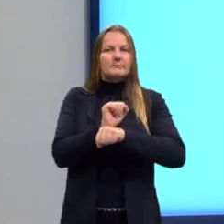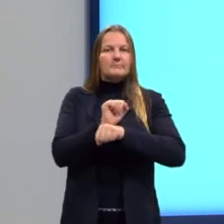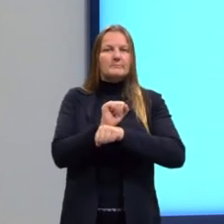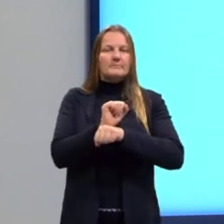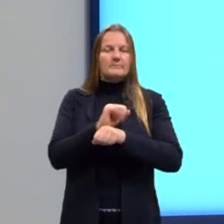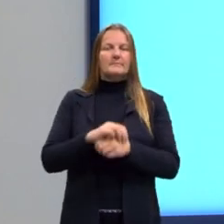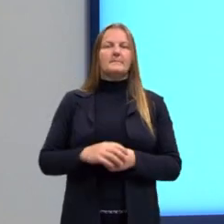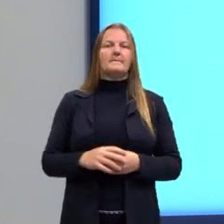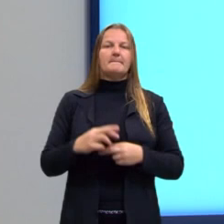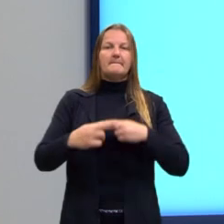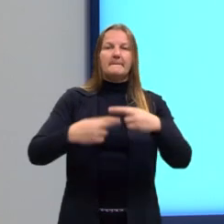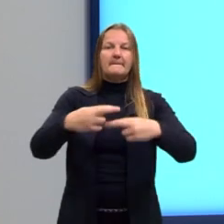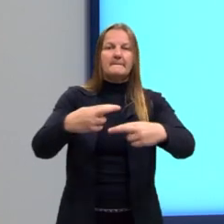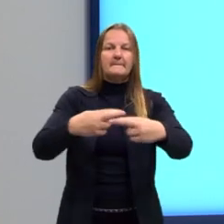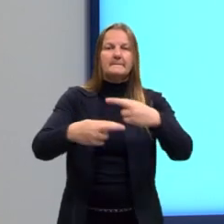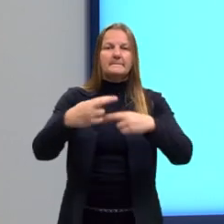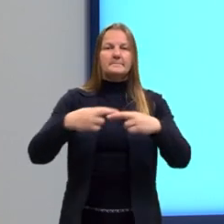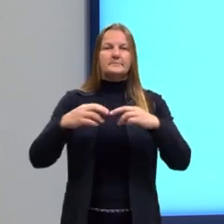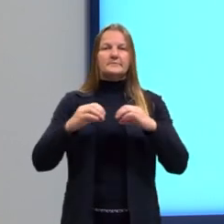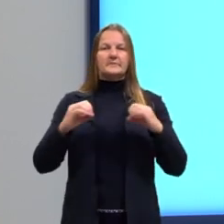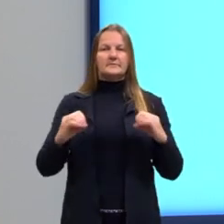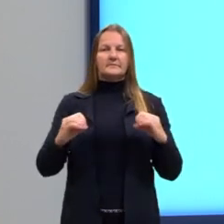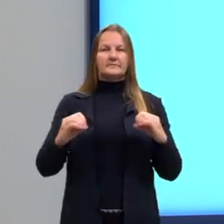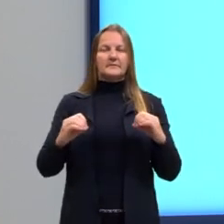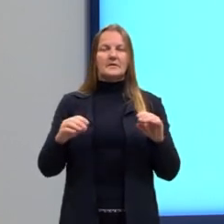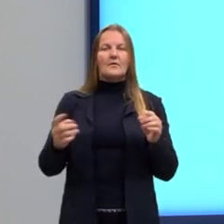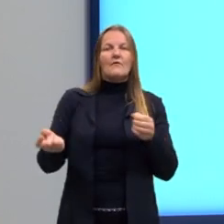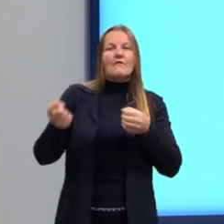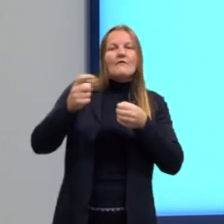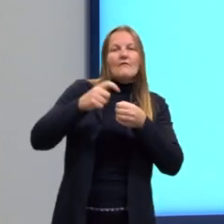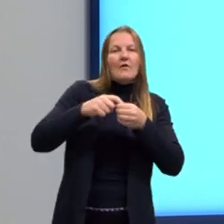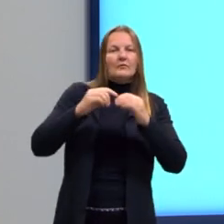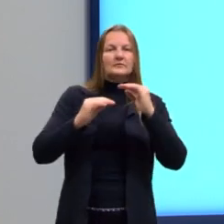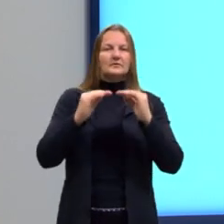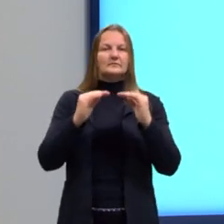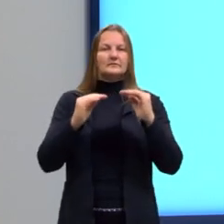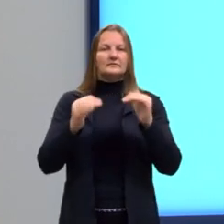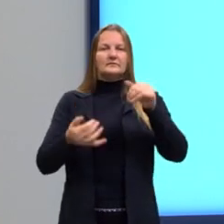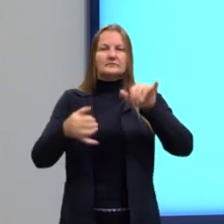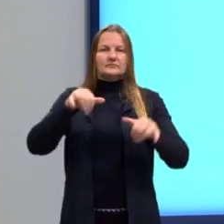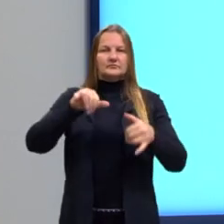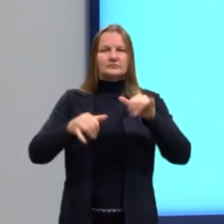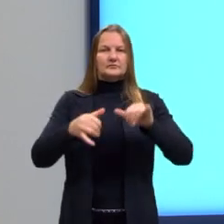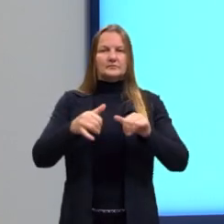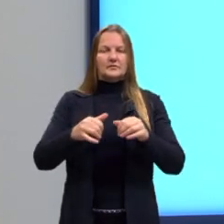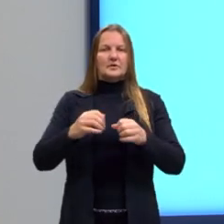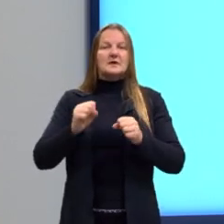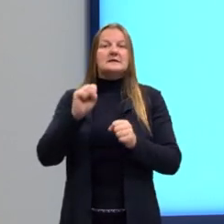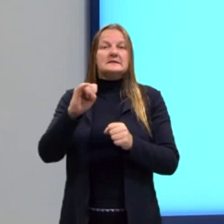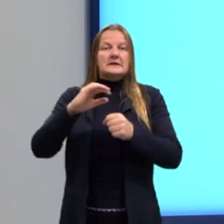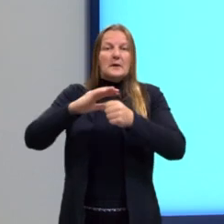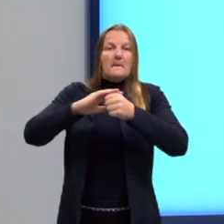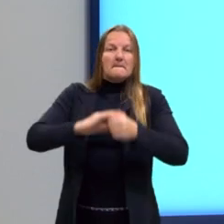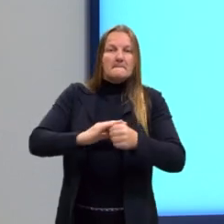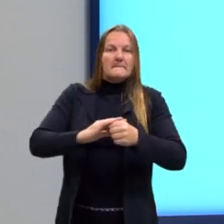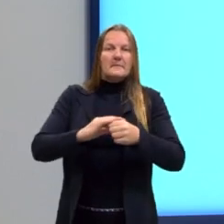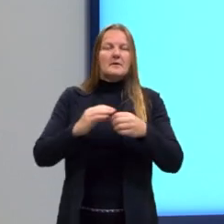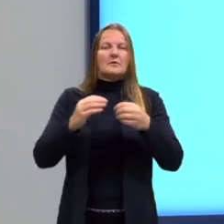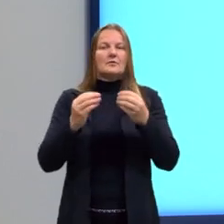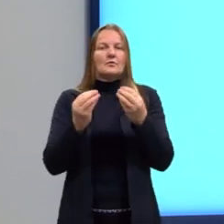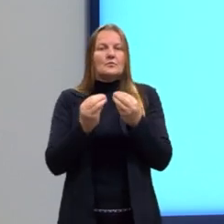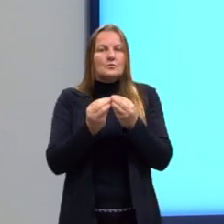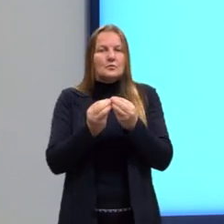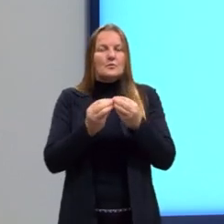favorecer então o estabelecimento de um novo equilíbrio então se eu mudo a pressão a concentração EA